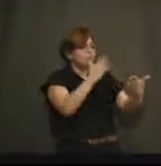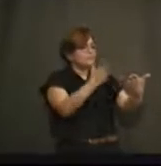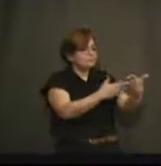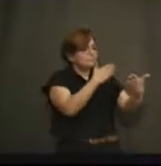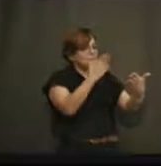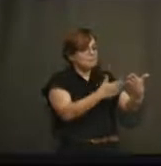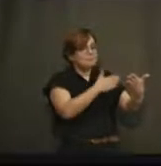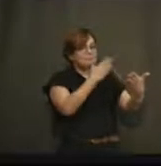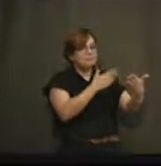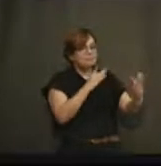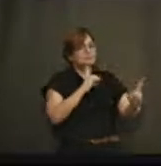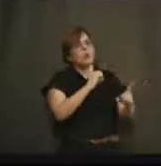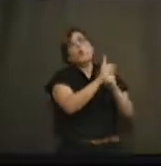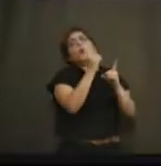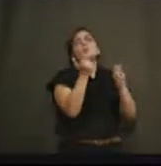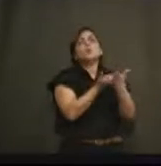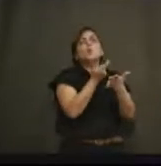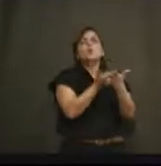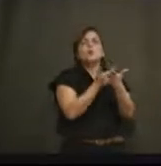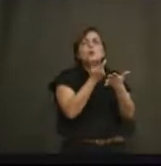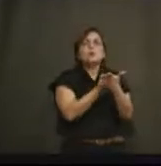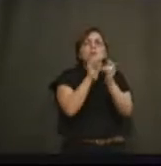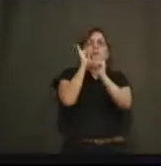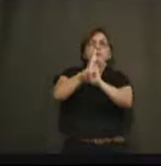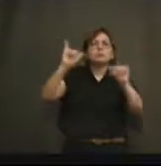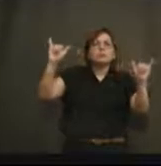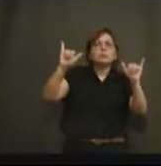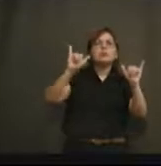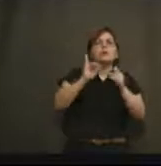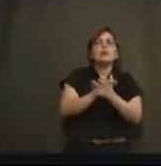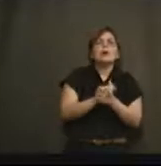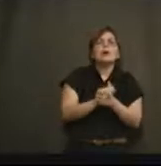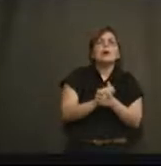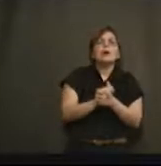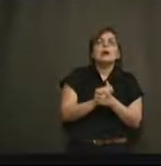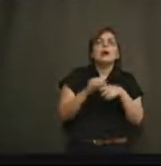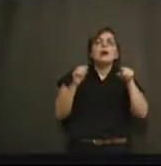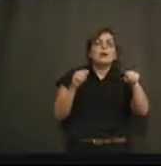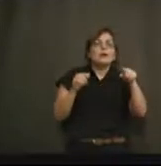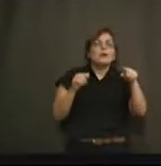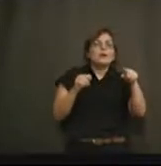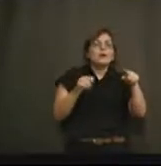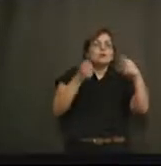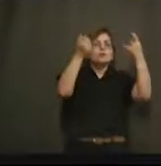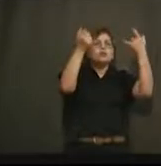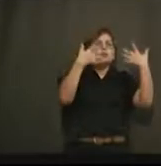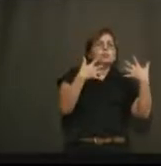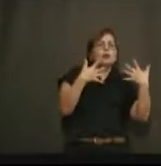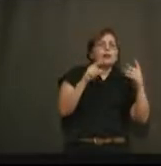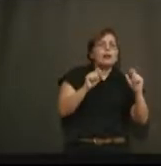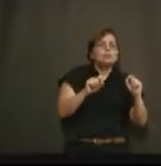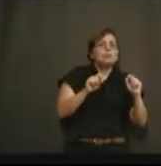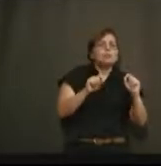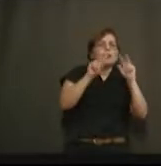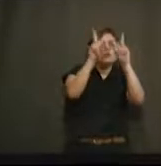isso, encontrou um livro publicado pelo Solomon Lefschetz em que era mencionada